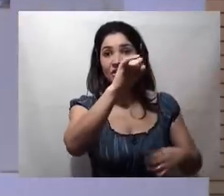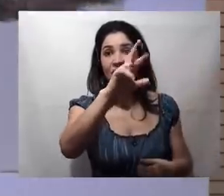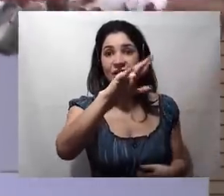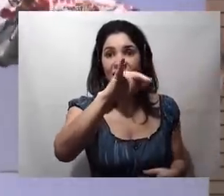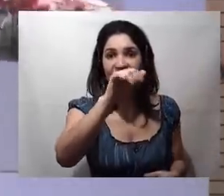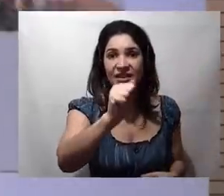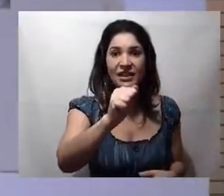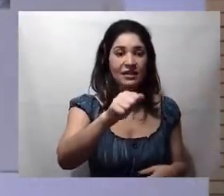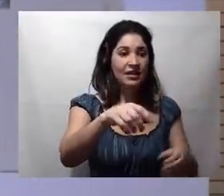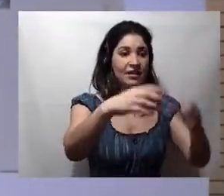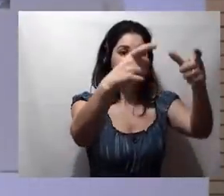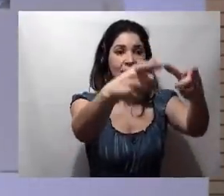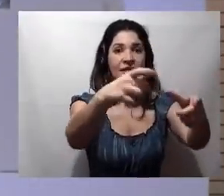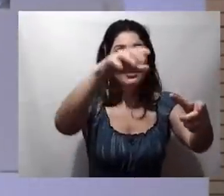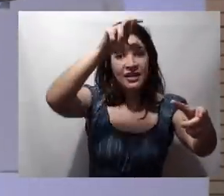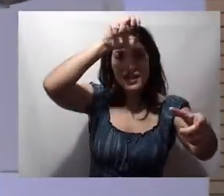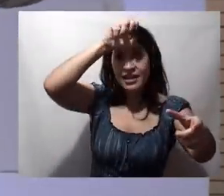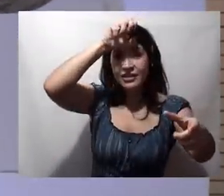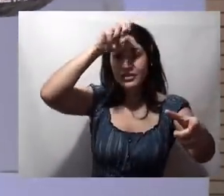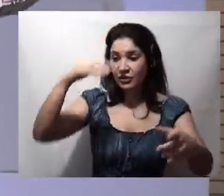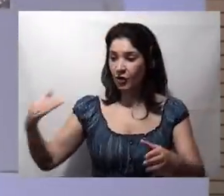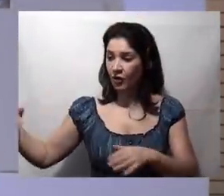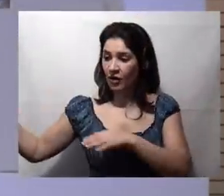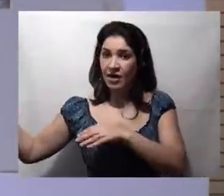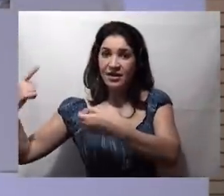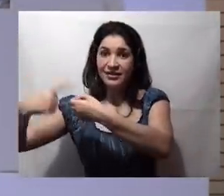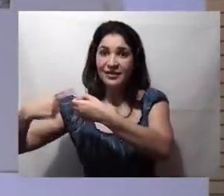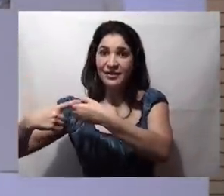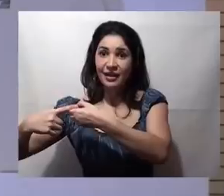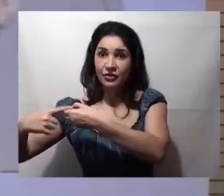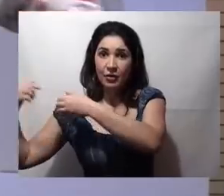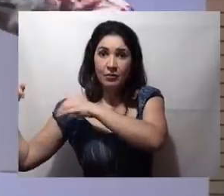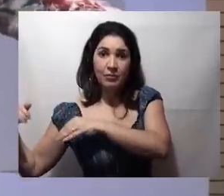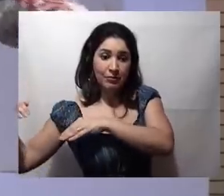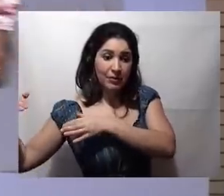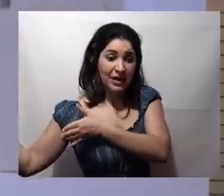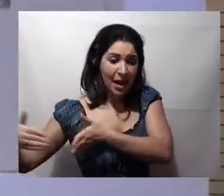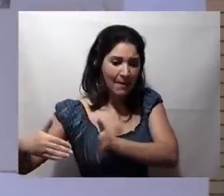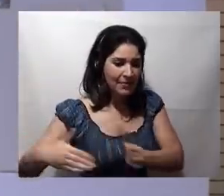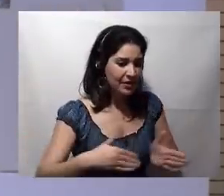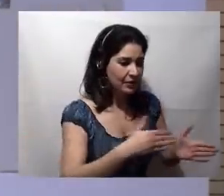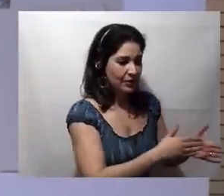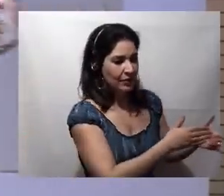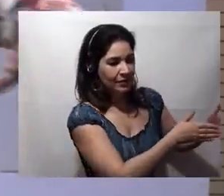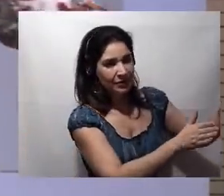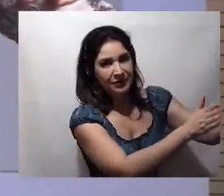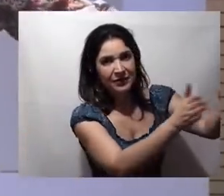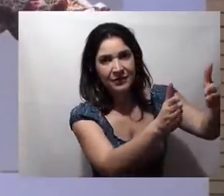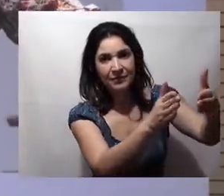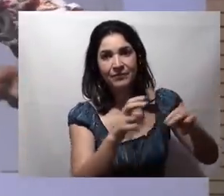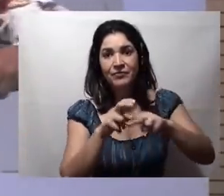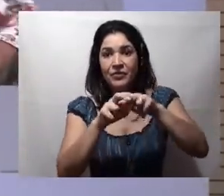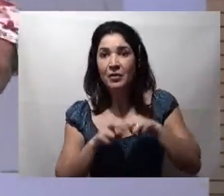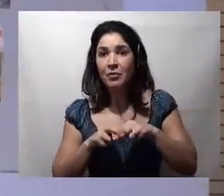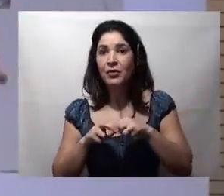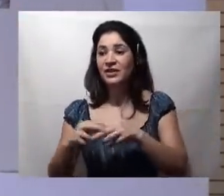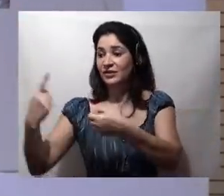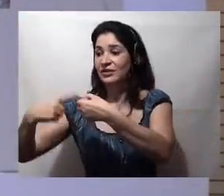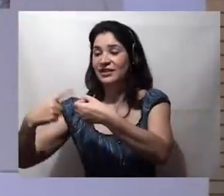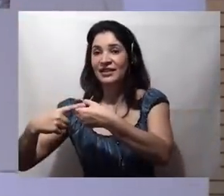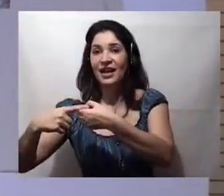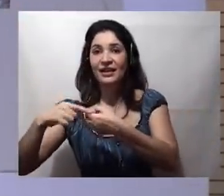de comércio as passagens ir importação exportação passam aqui na